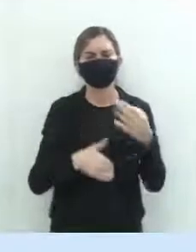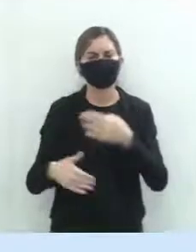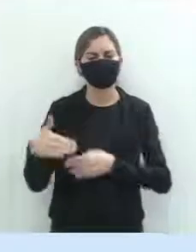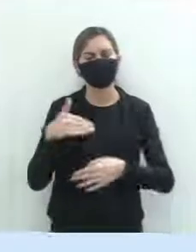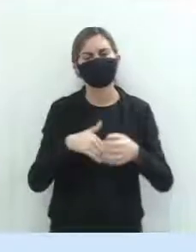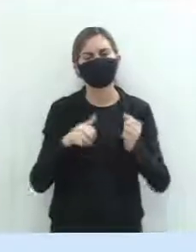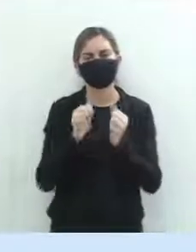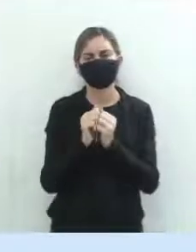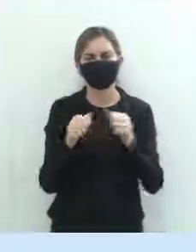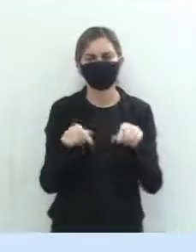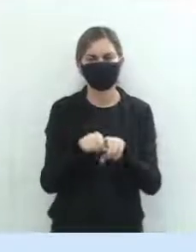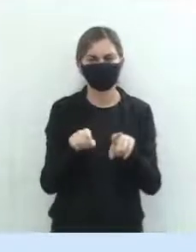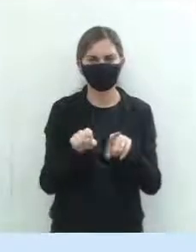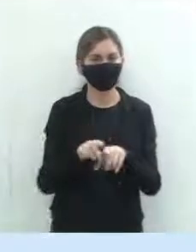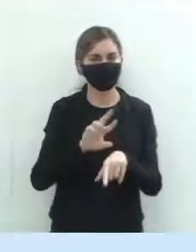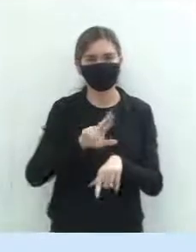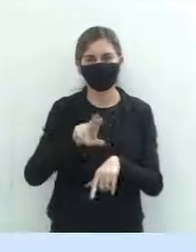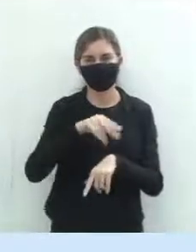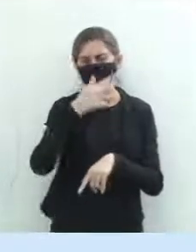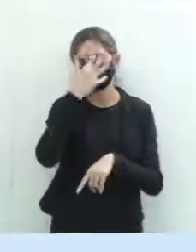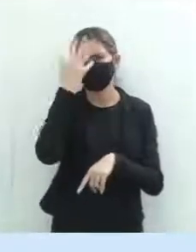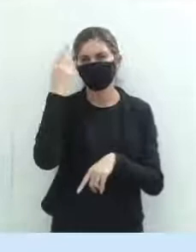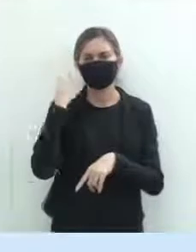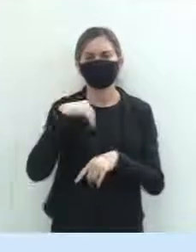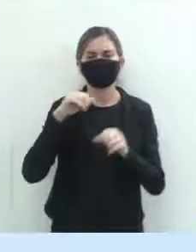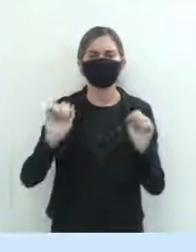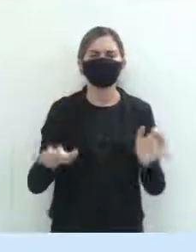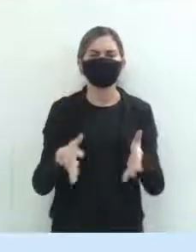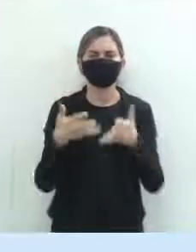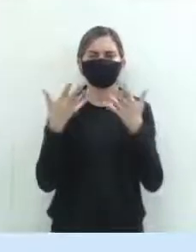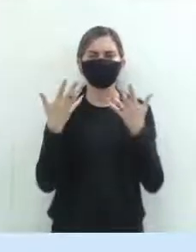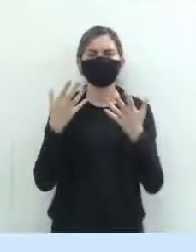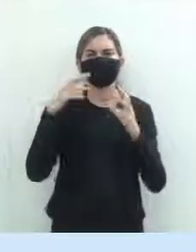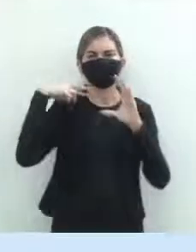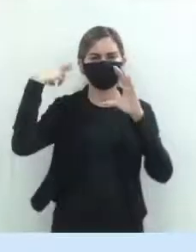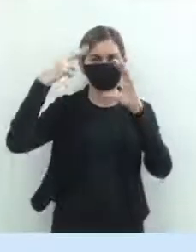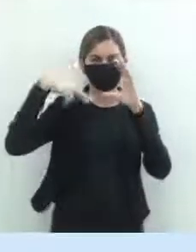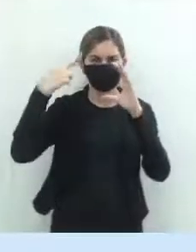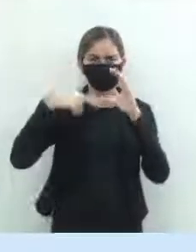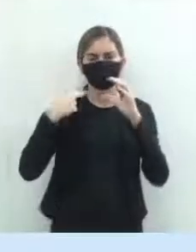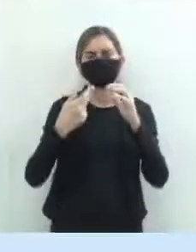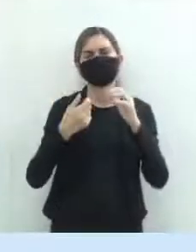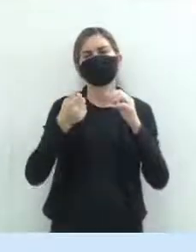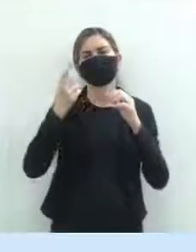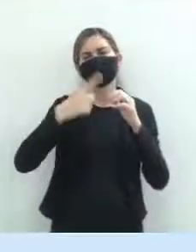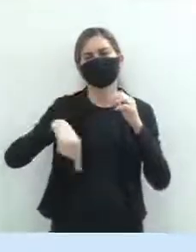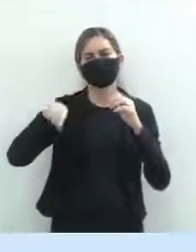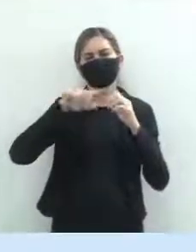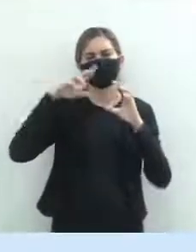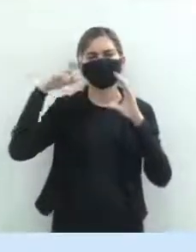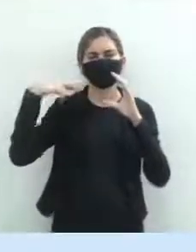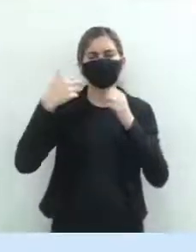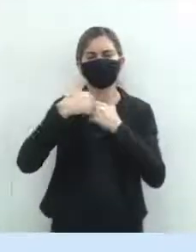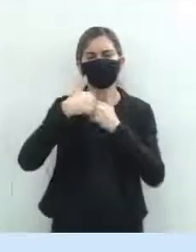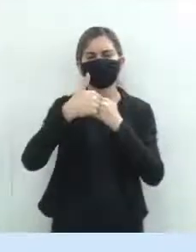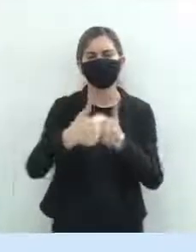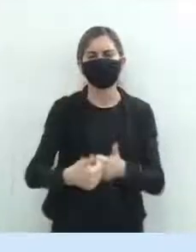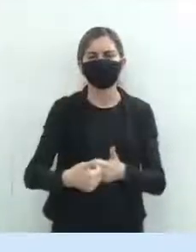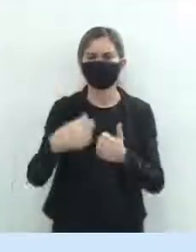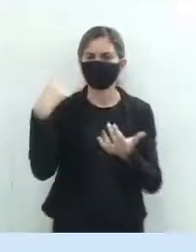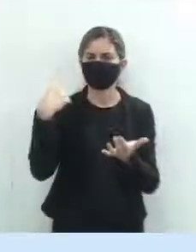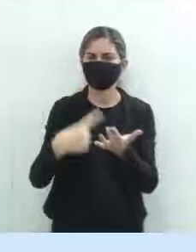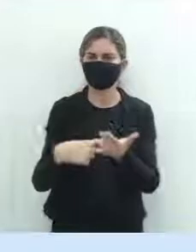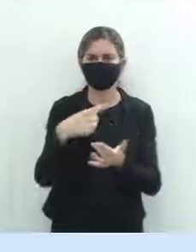conosco também. Não esqueçam da promoção do Robertão da Transmissão, @Robertão da Transmissão, de seguir,